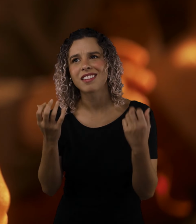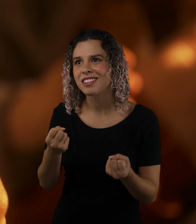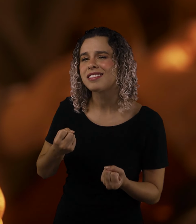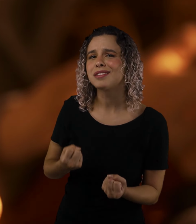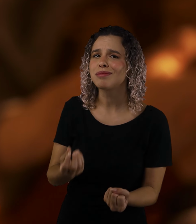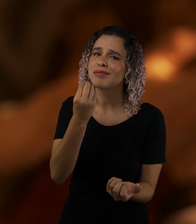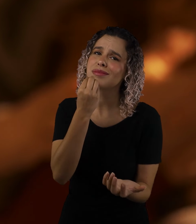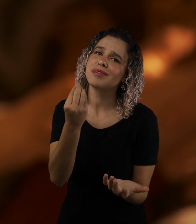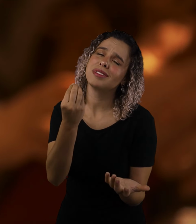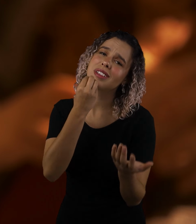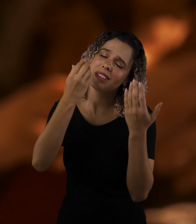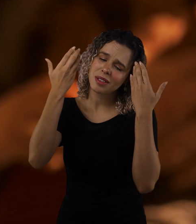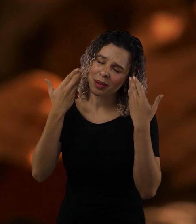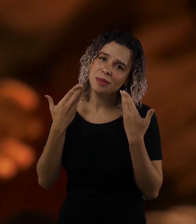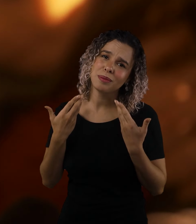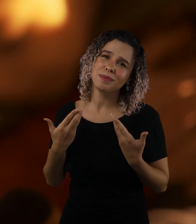Rimos e cantamos.